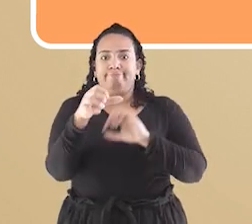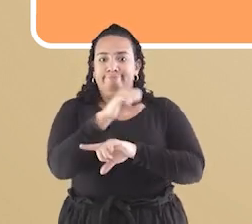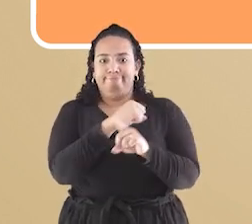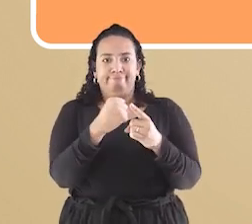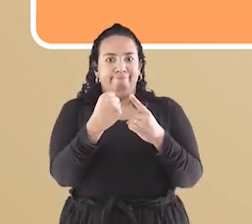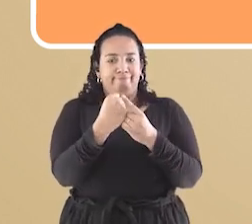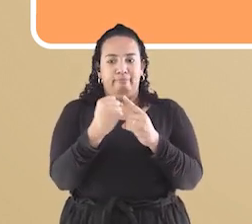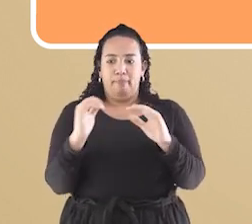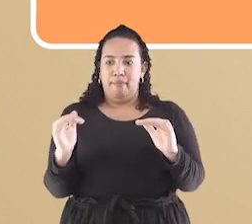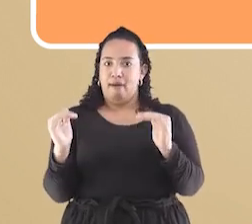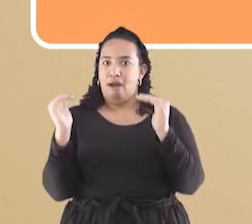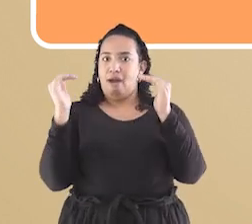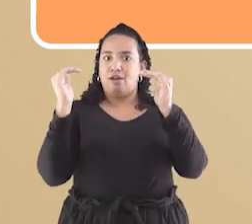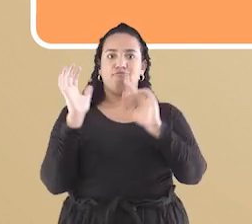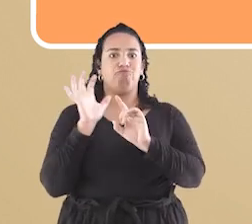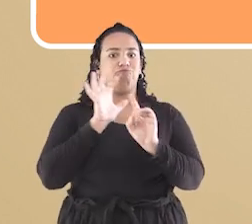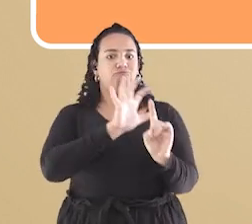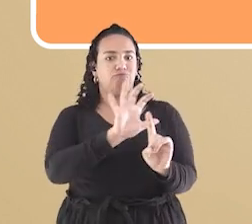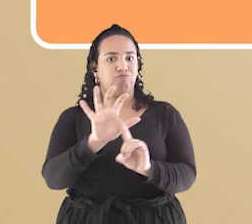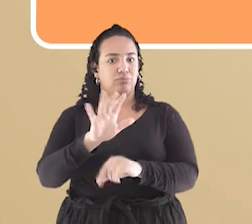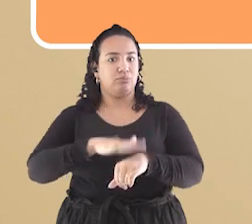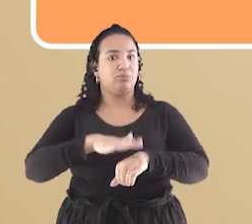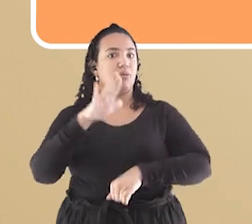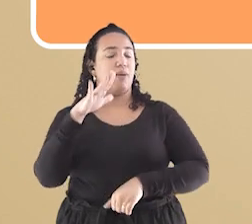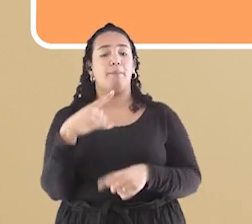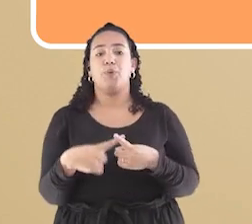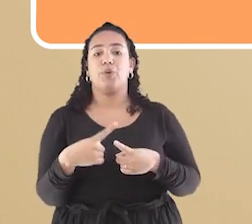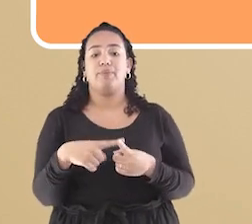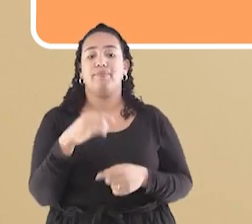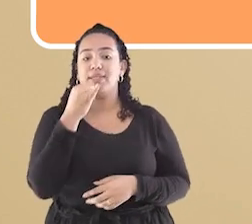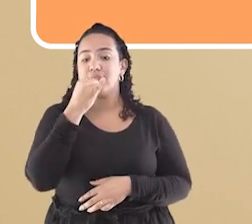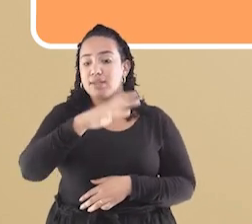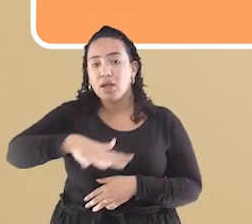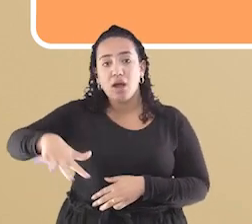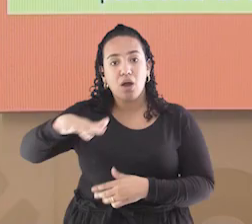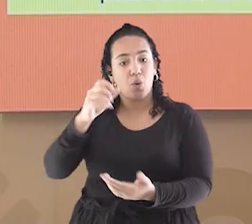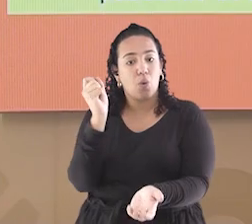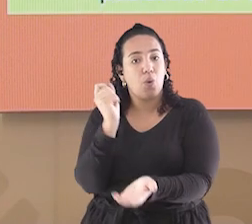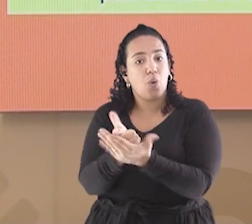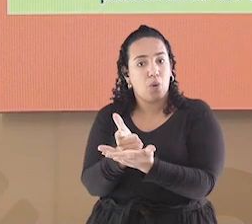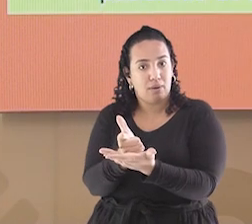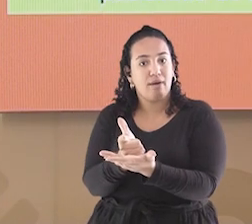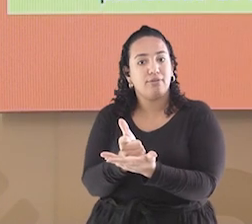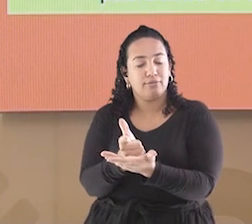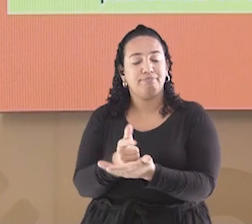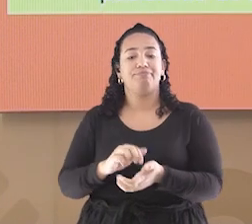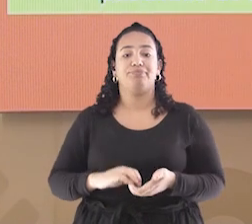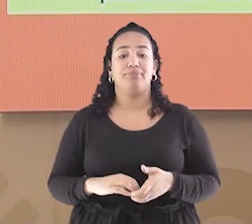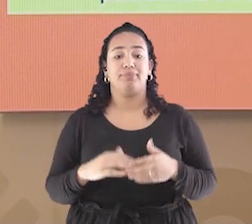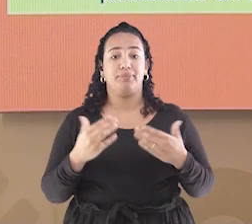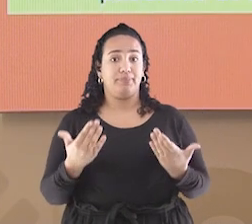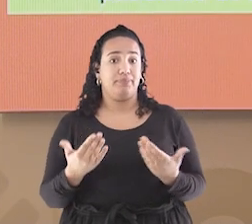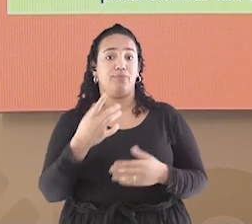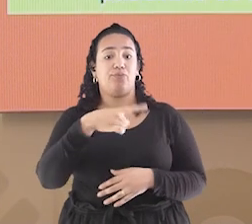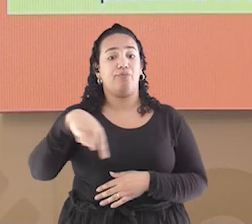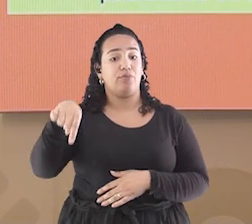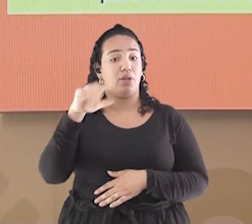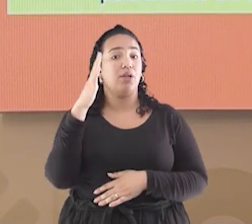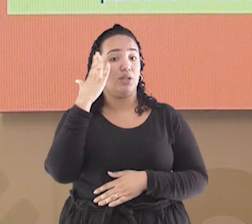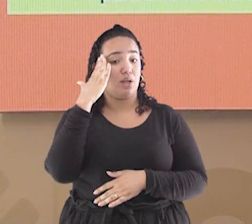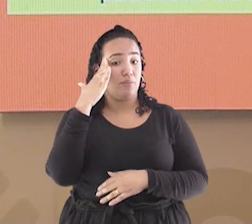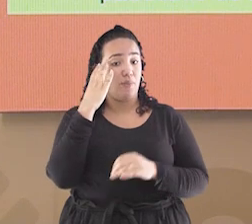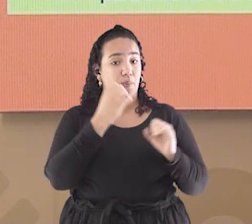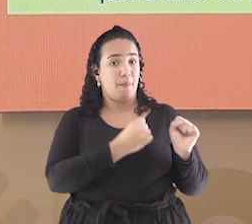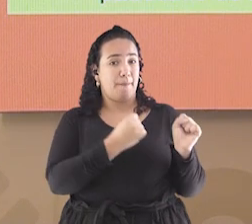vez mais influência, pois passaram a comprar as terras de senhores feudais arruinados. E como uma coisa leva a outra, o poder dos